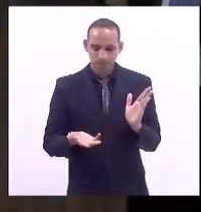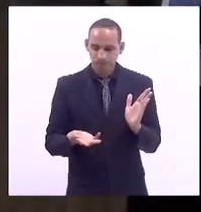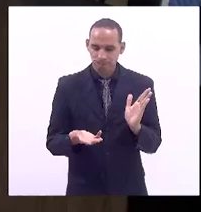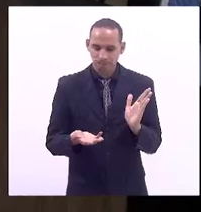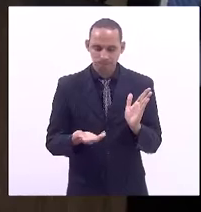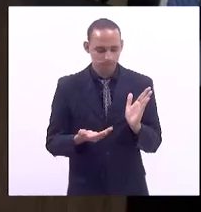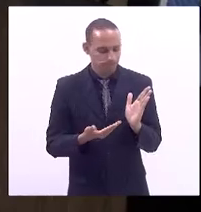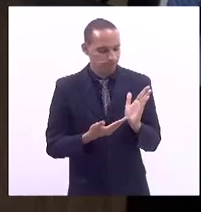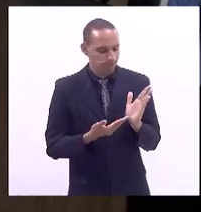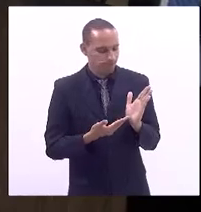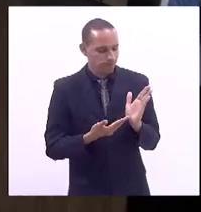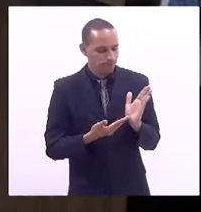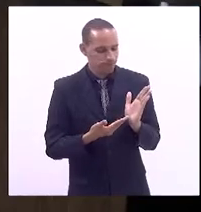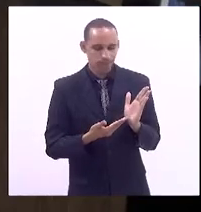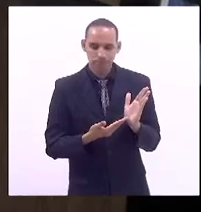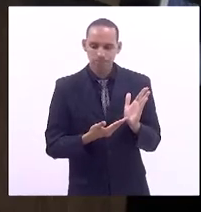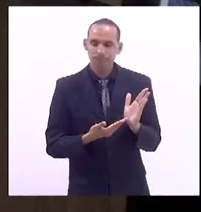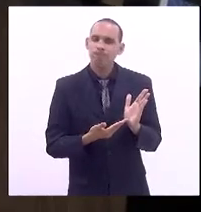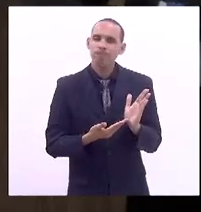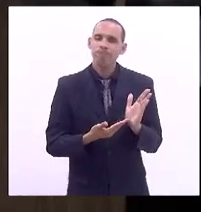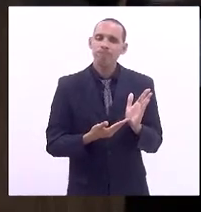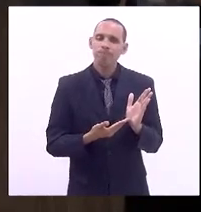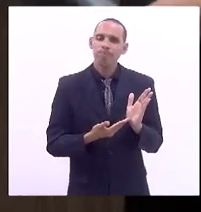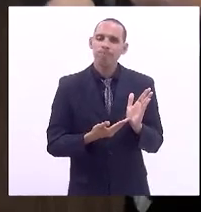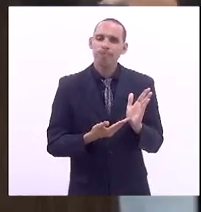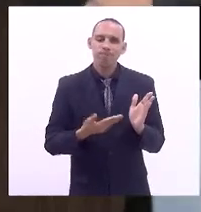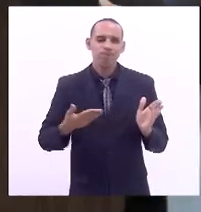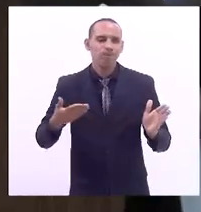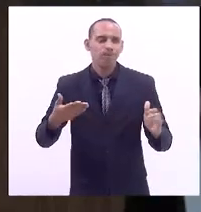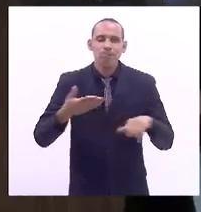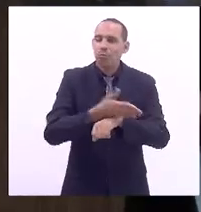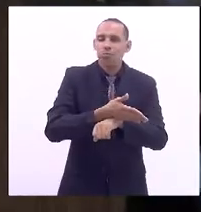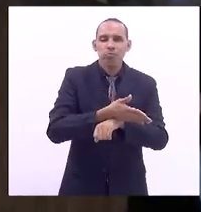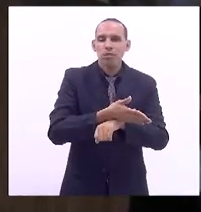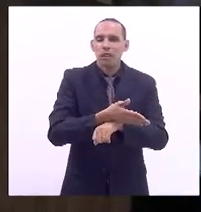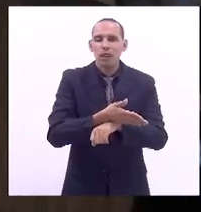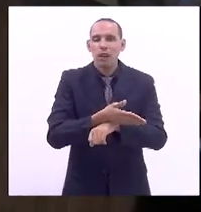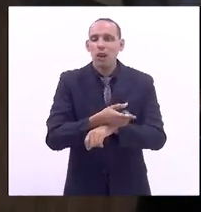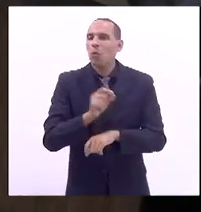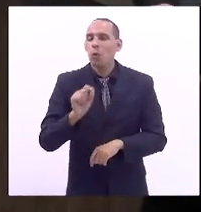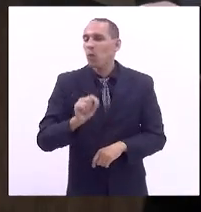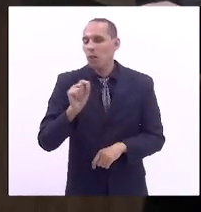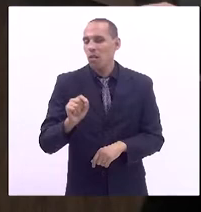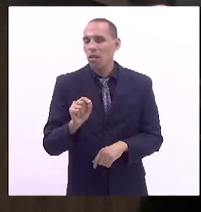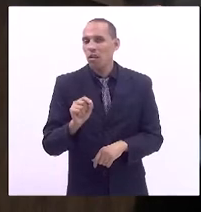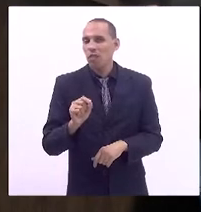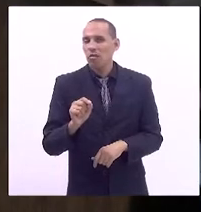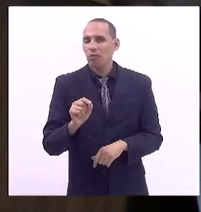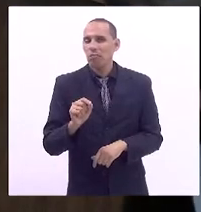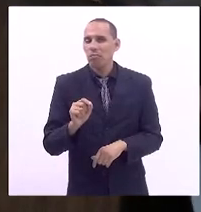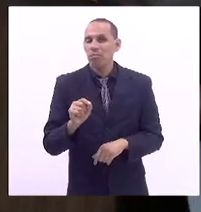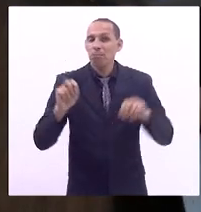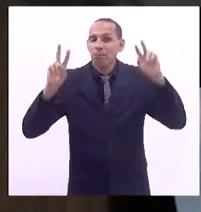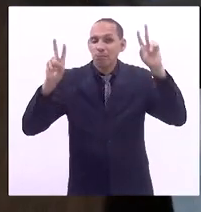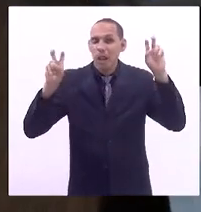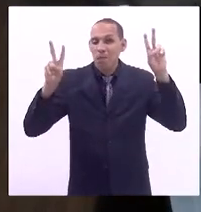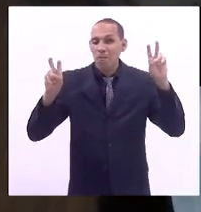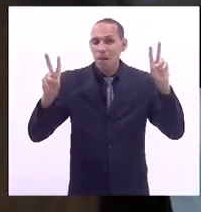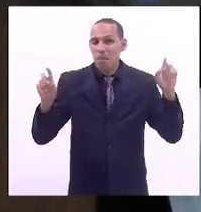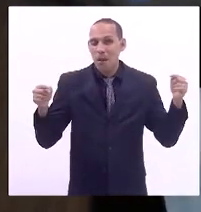e eles lide ele atropela as questões mais